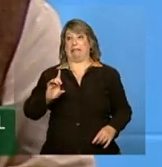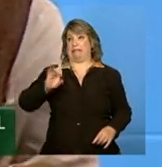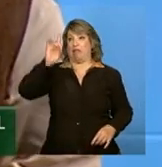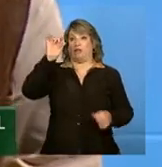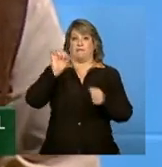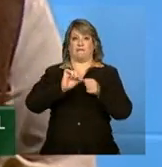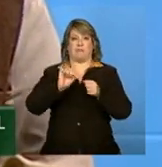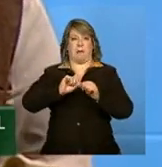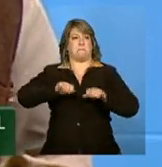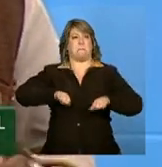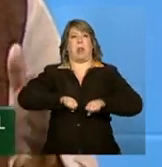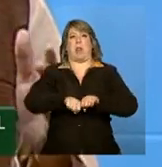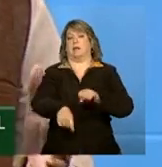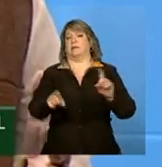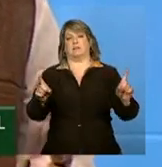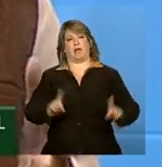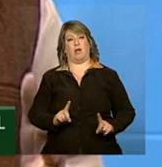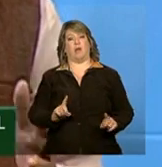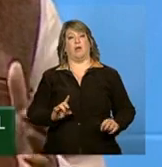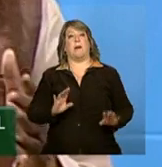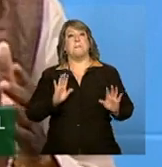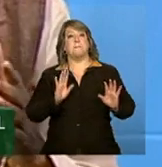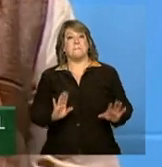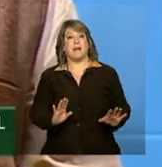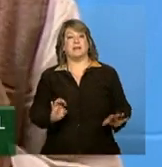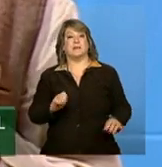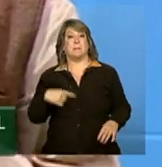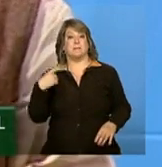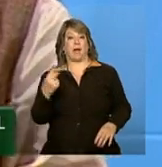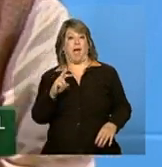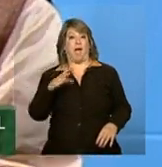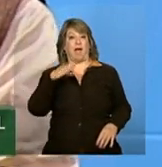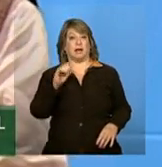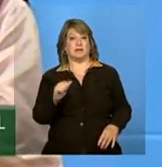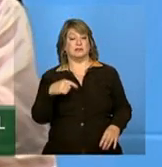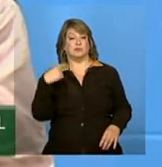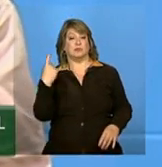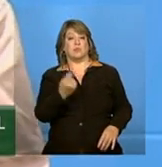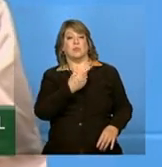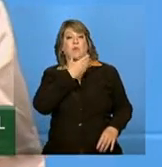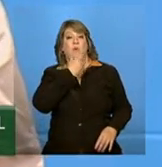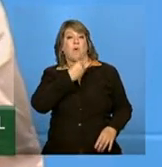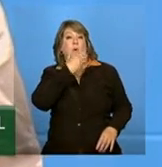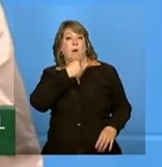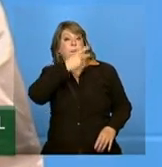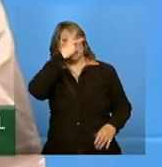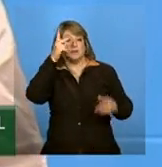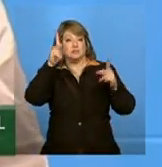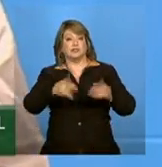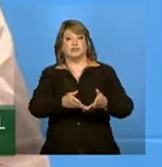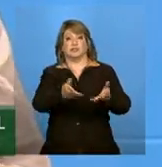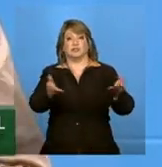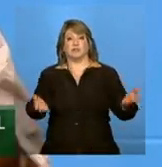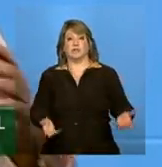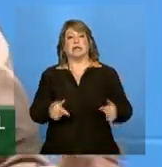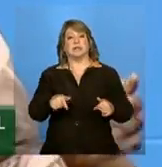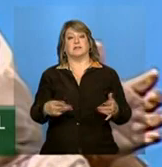sim desastres decorrentes da ação antrópica, da ação do homem. E isso acaba levando a uma